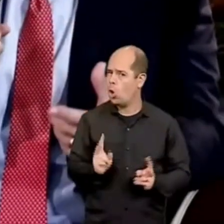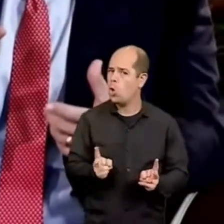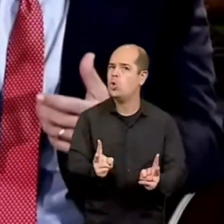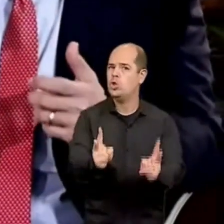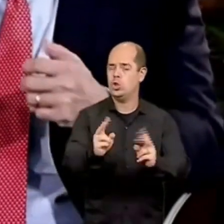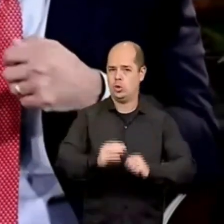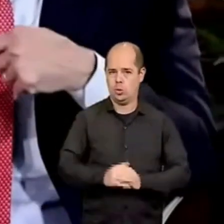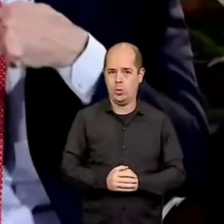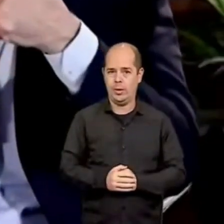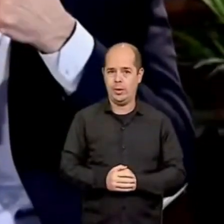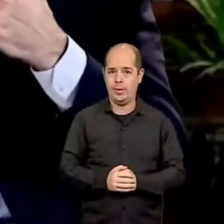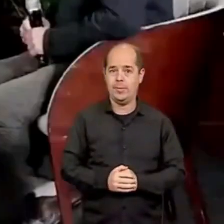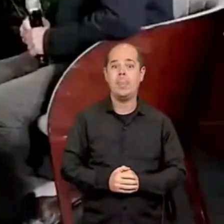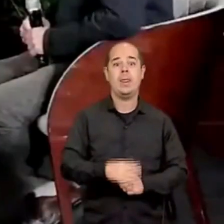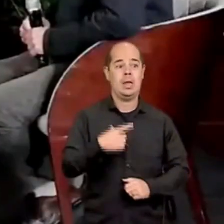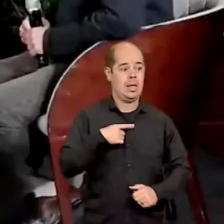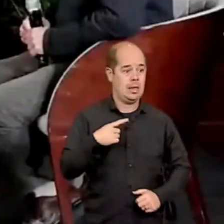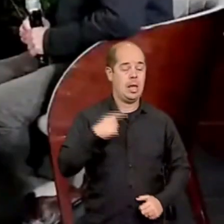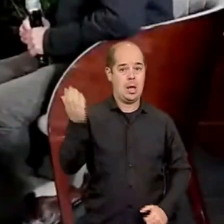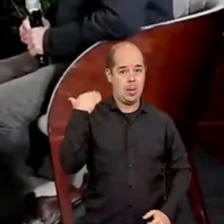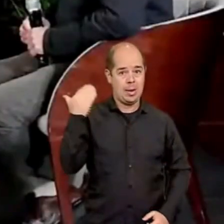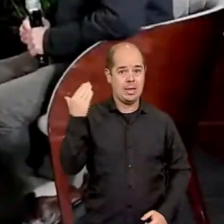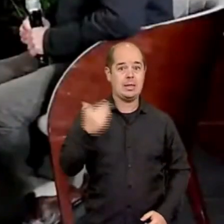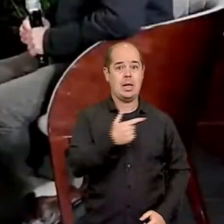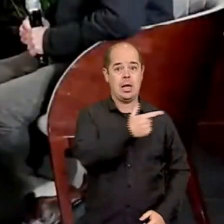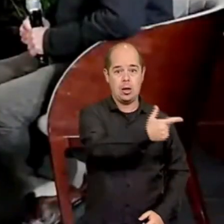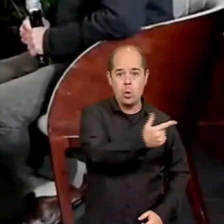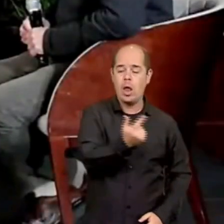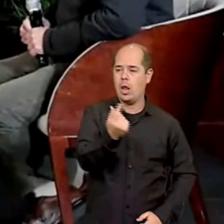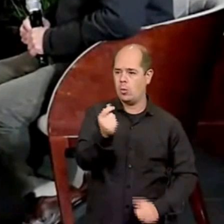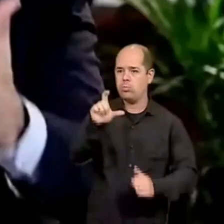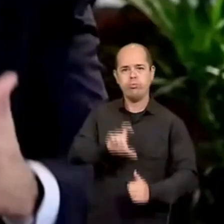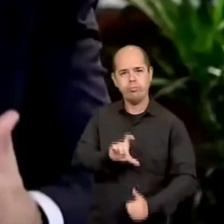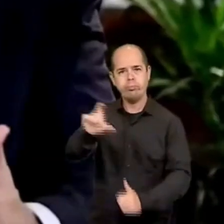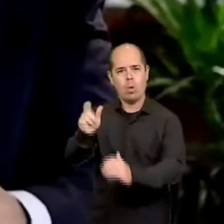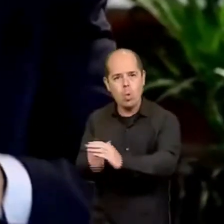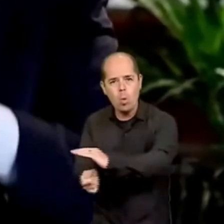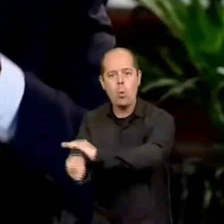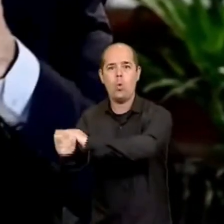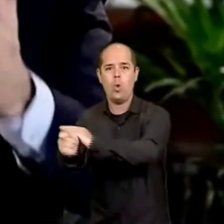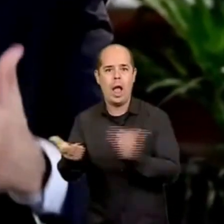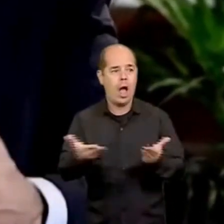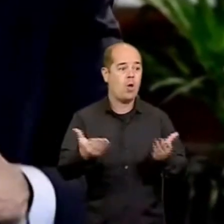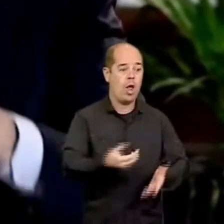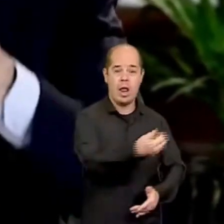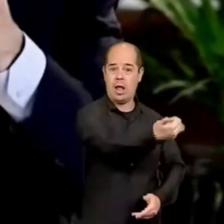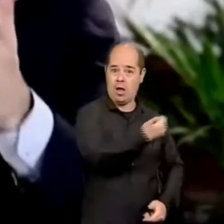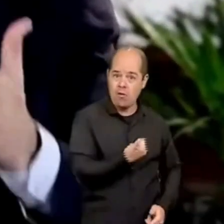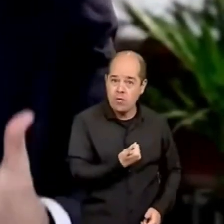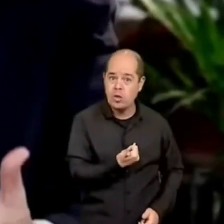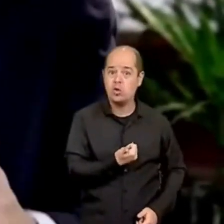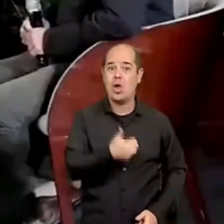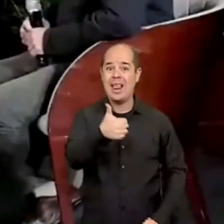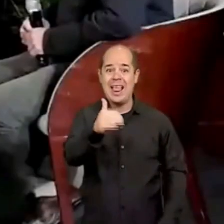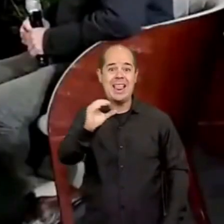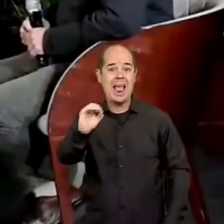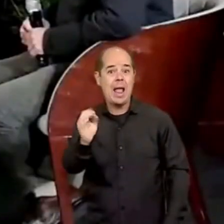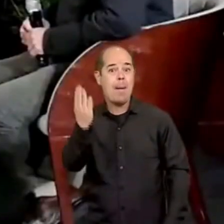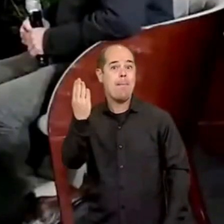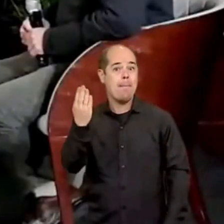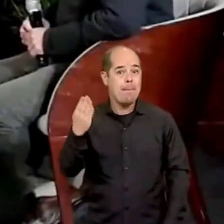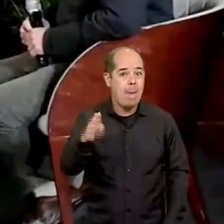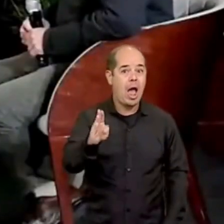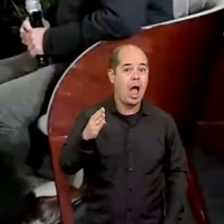agora reconfirmaram que vão atingir 10 bilhões de dólares em investimentos em empresas e projetos